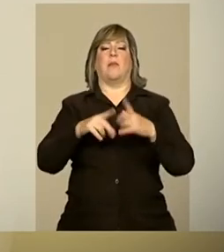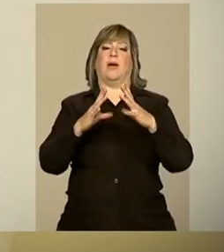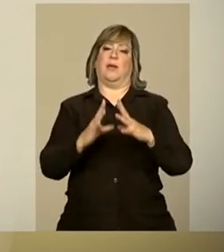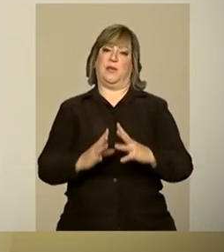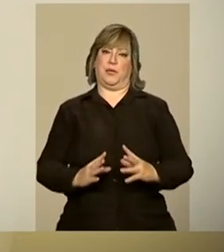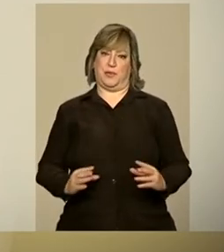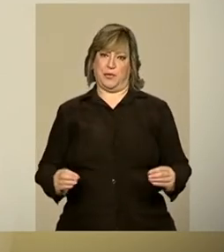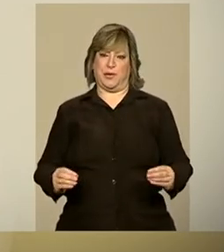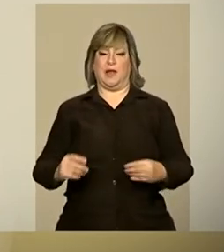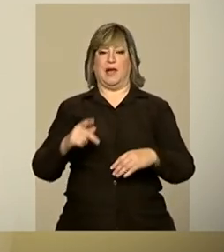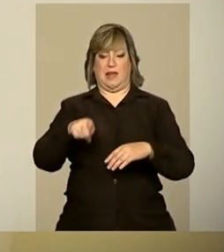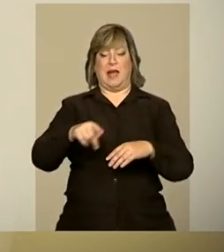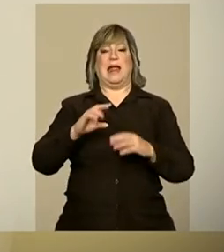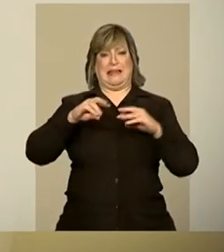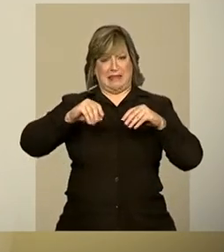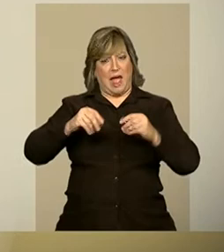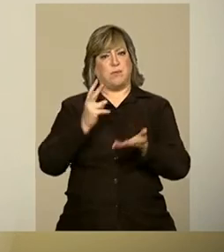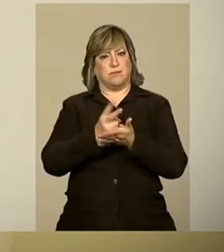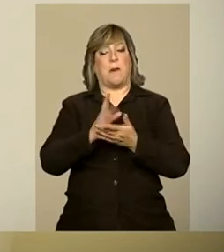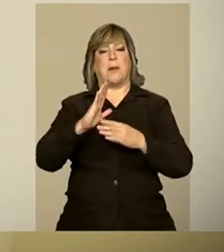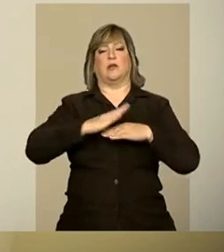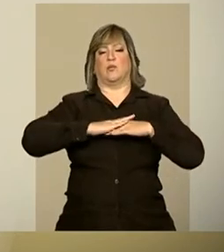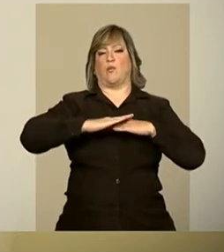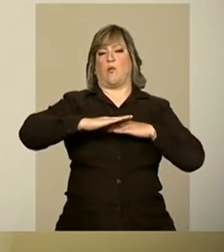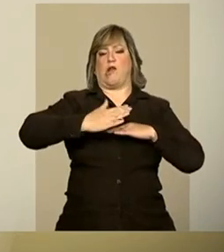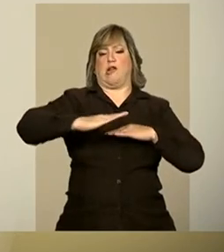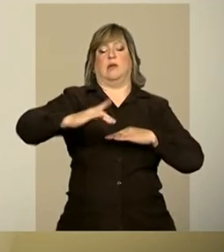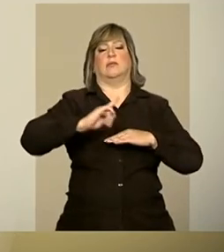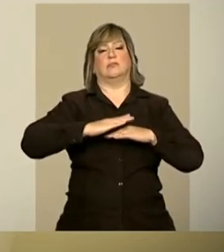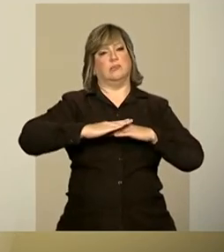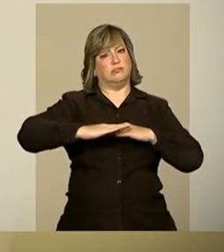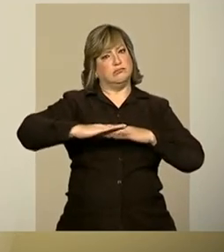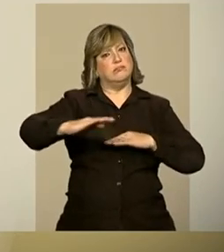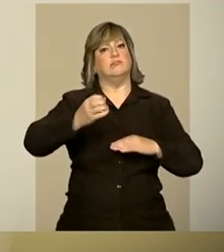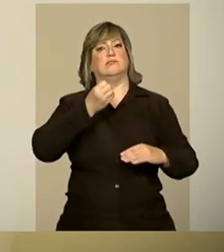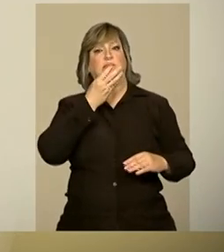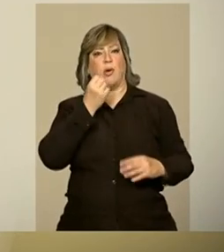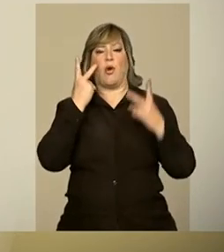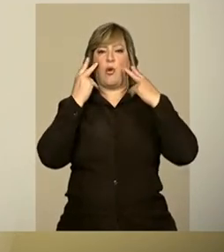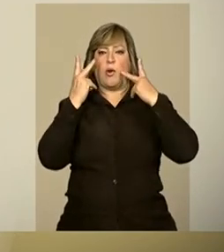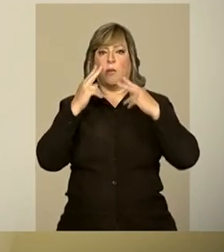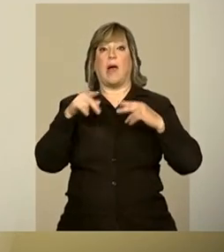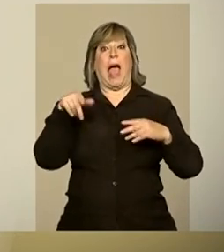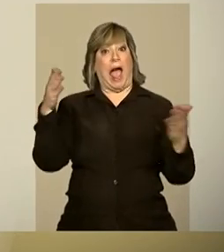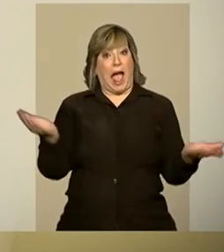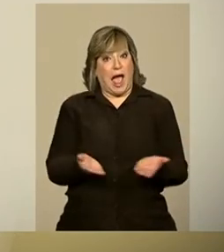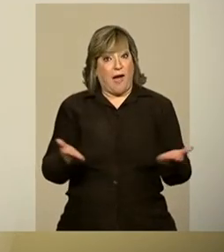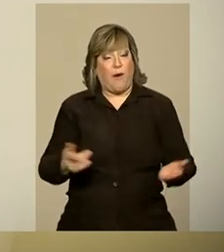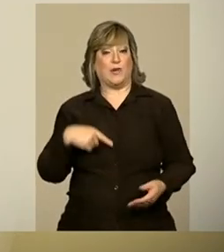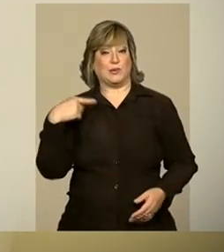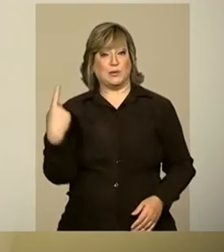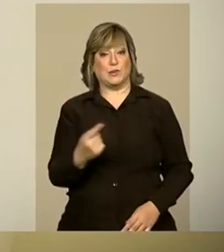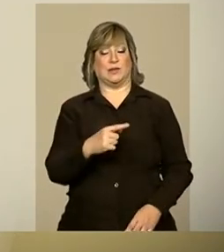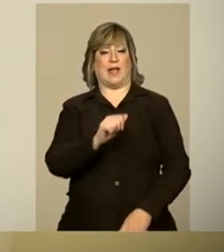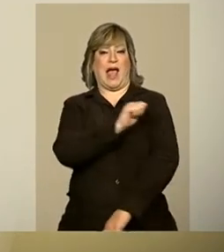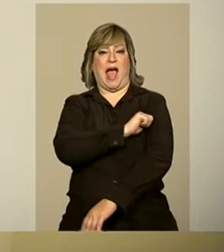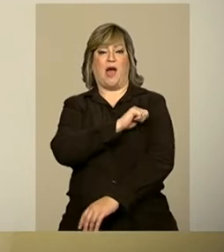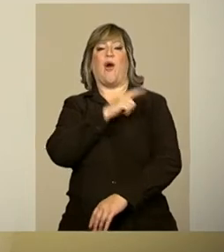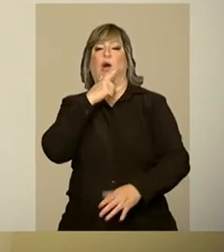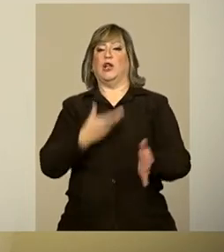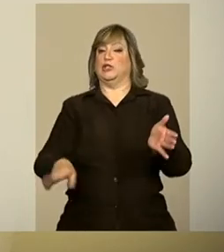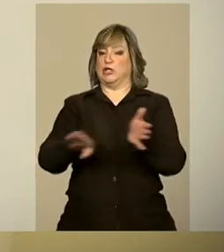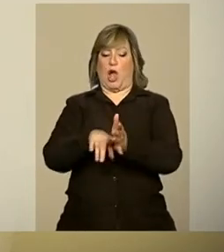resolvido e a estrada melhorou bastante. Agora, lá na escola da Terezinha, os alunos conseguem chegar no